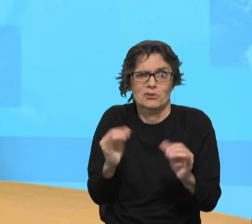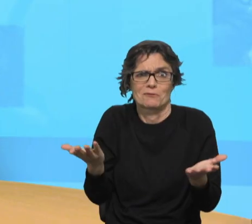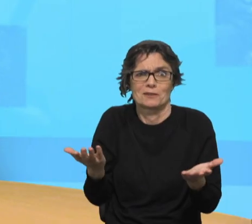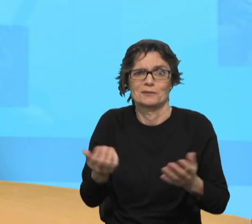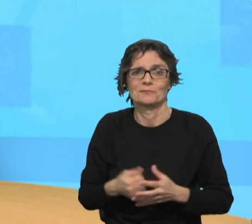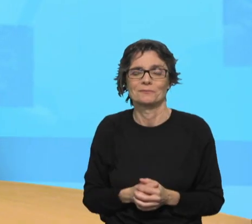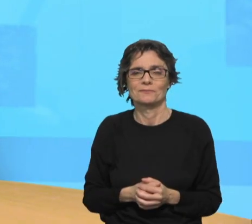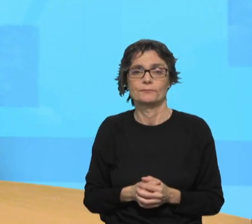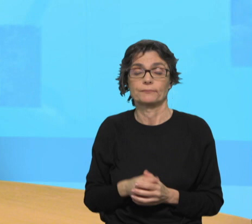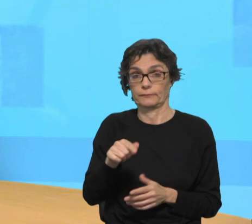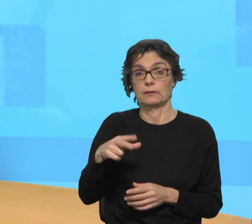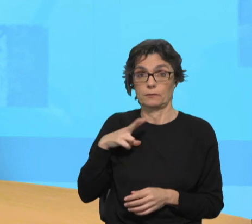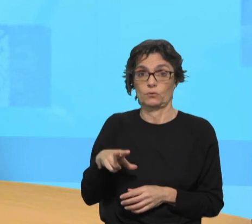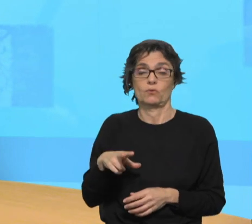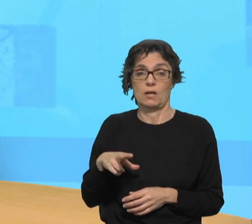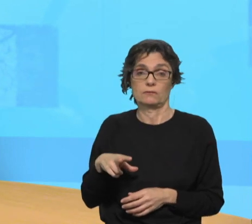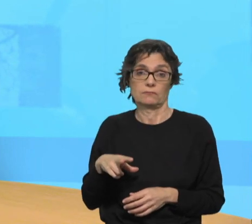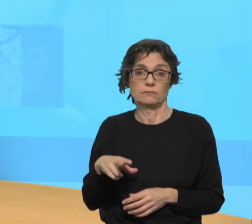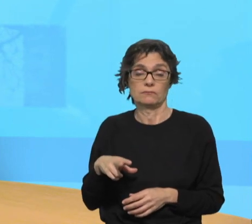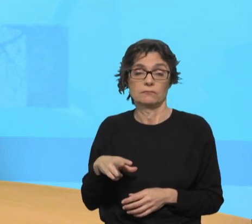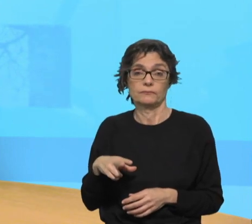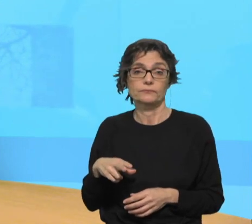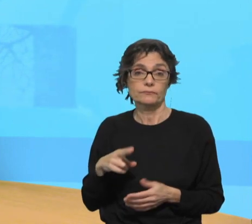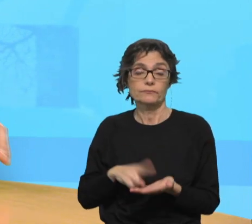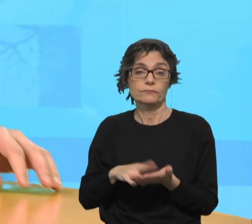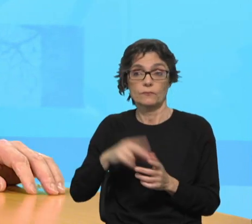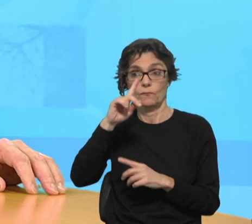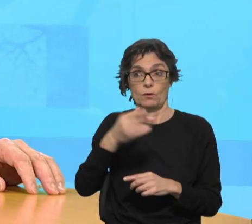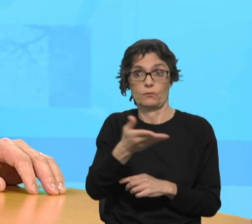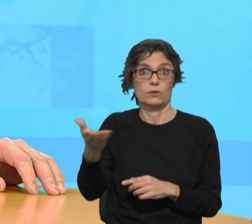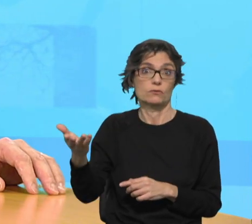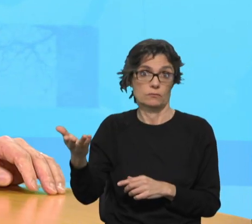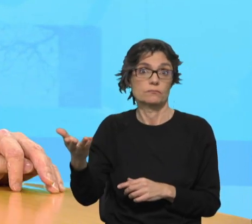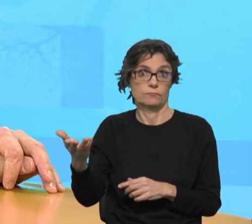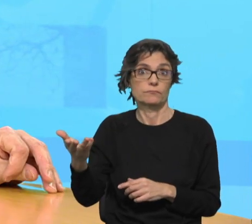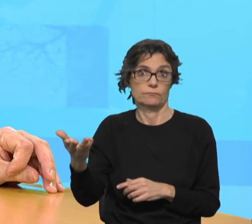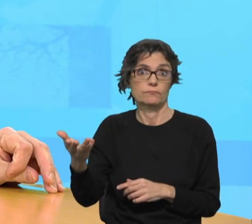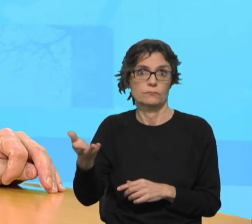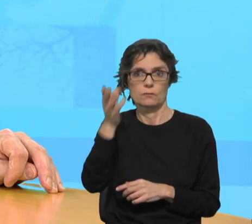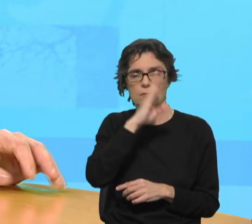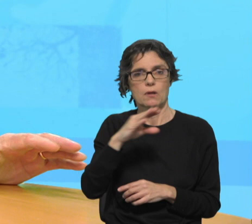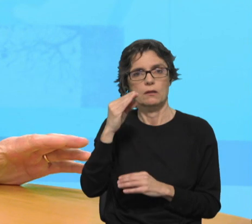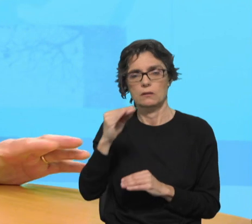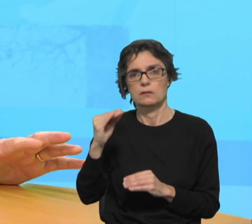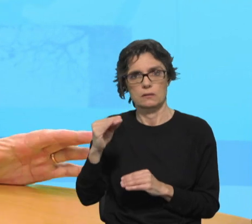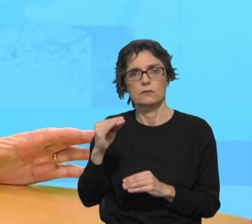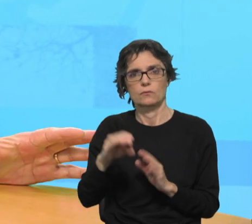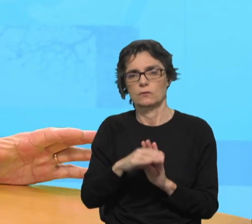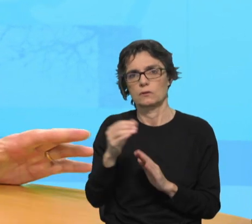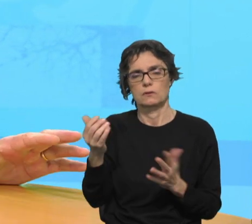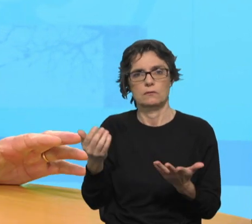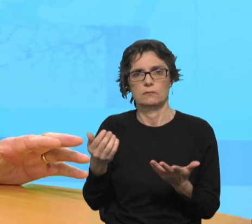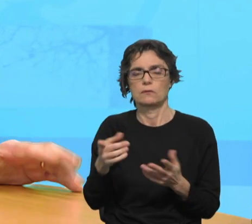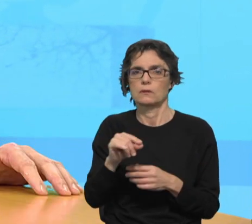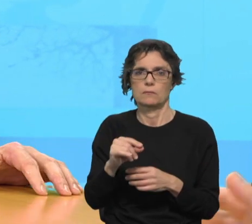Portugal, teremos um problema, estamos a ter já um problema de professores em diferentes muito áreas grave, de ensino, muito grave. Precisamente pela não renovação